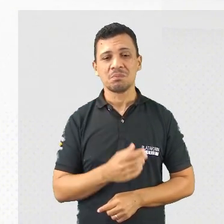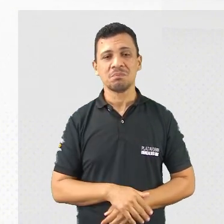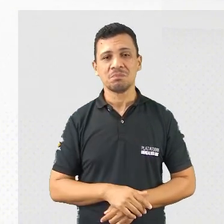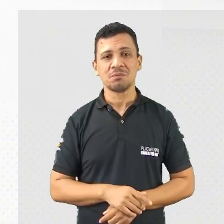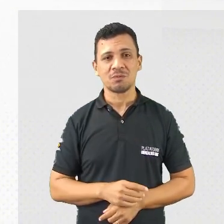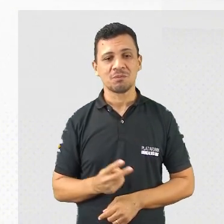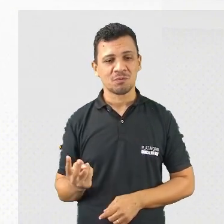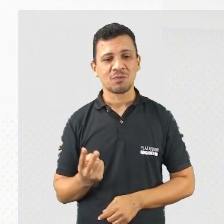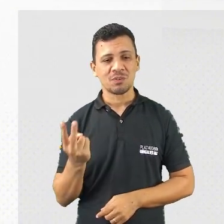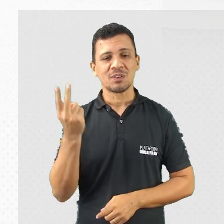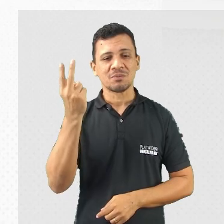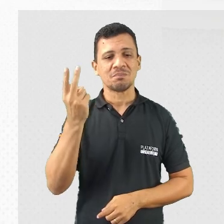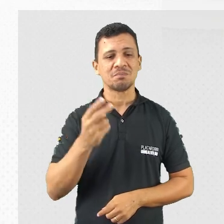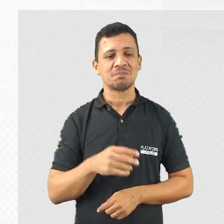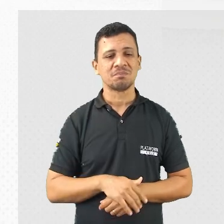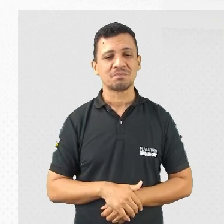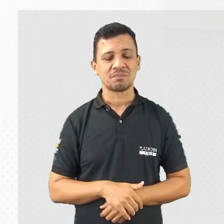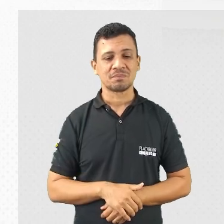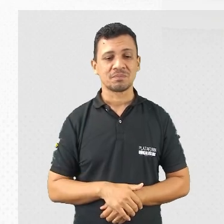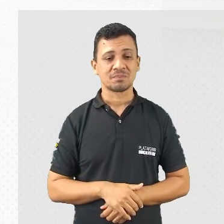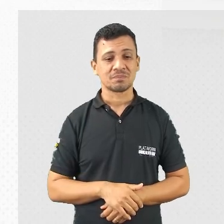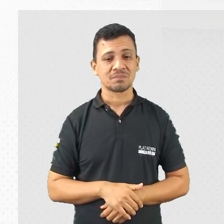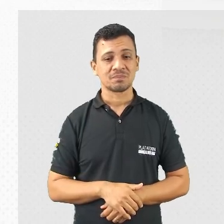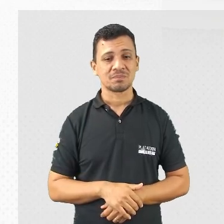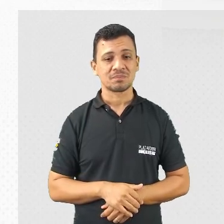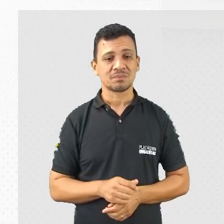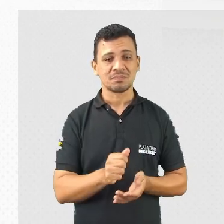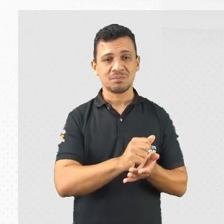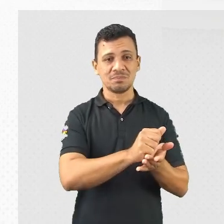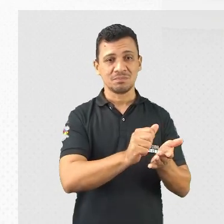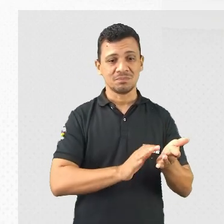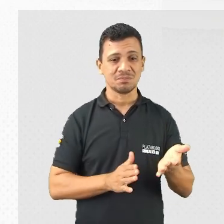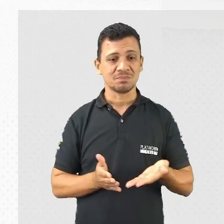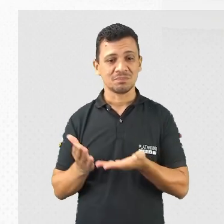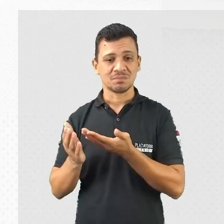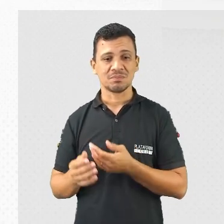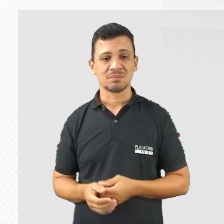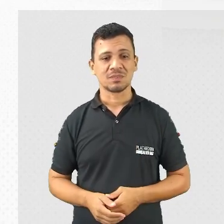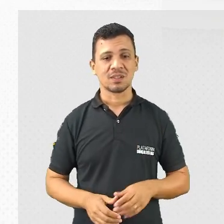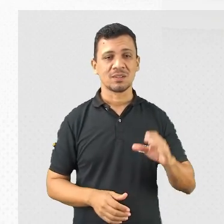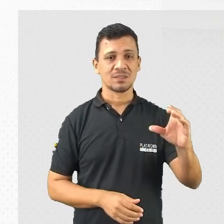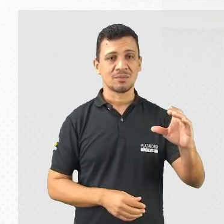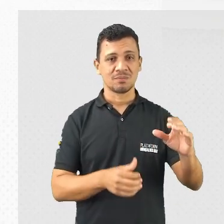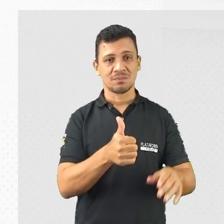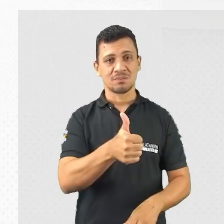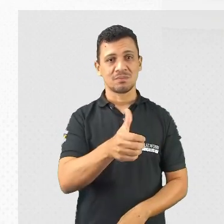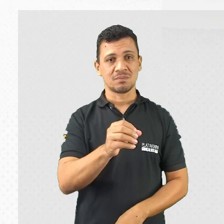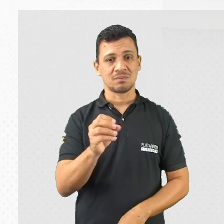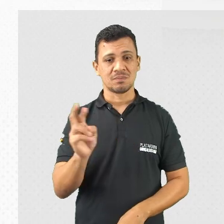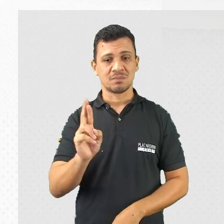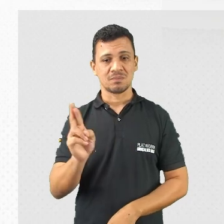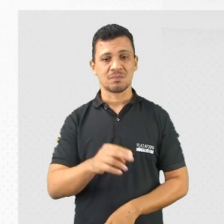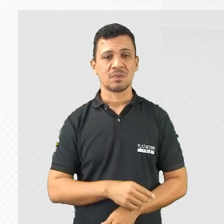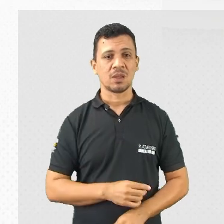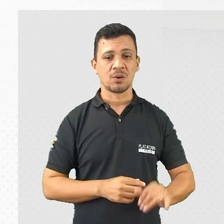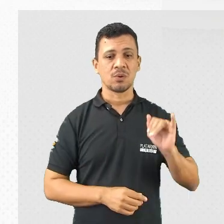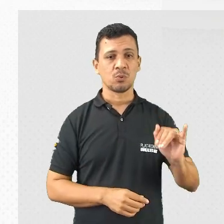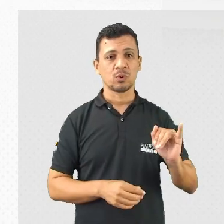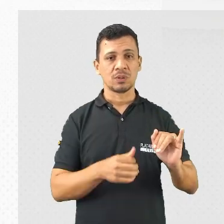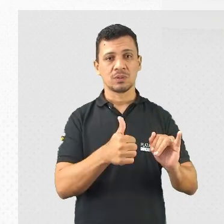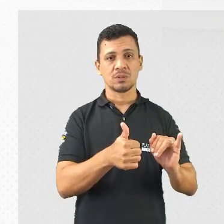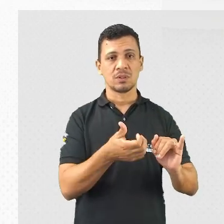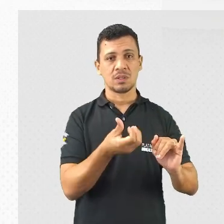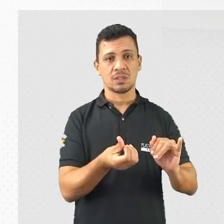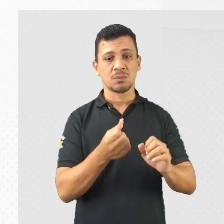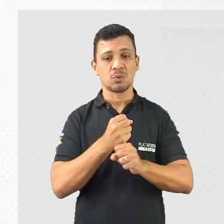bom valor. Mais uma aqui, tá? Capital de R$100, taxa de 16%